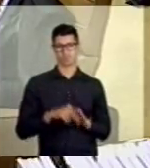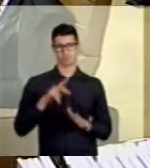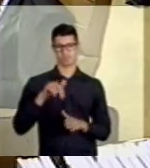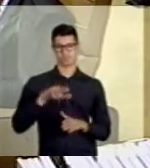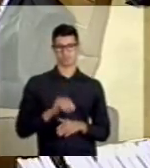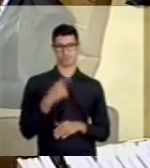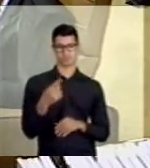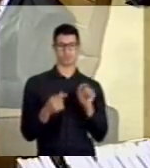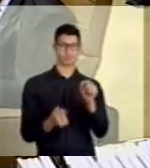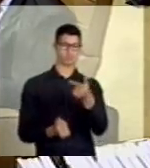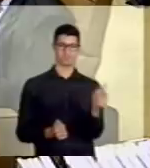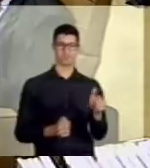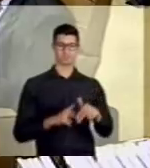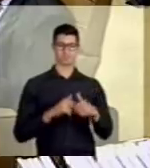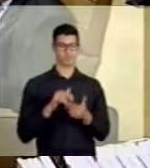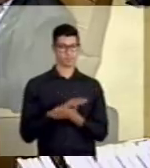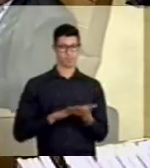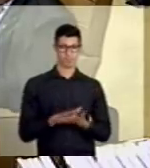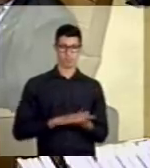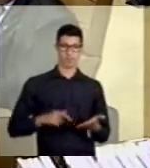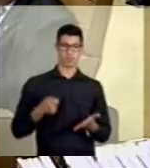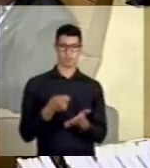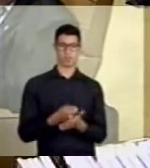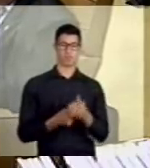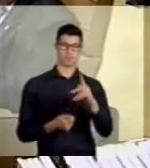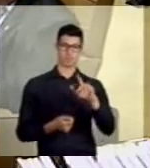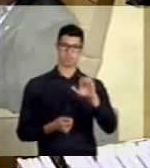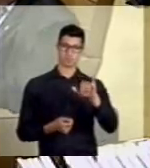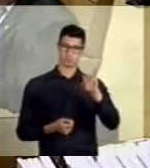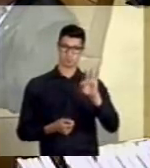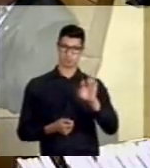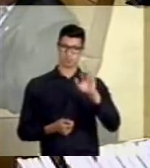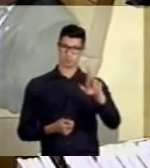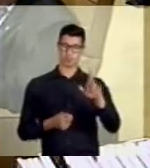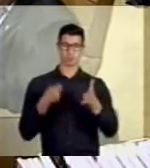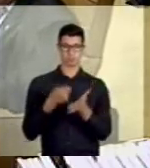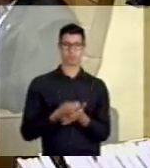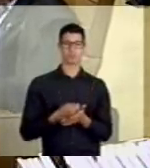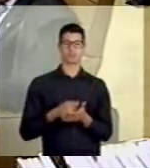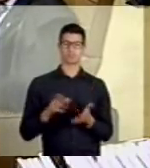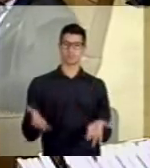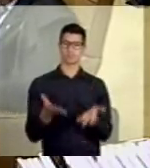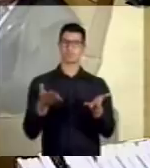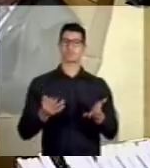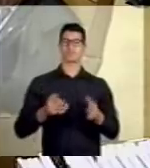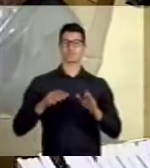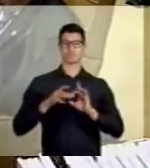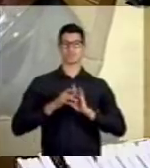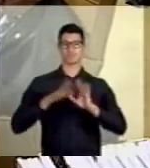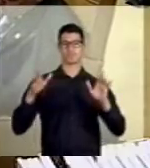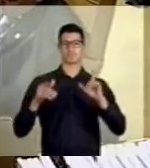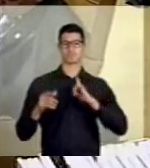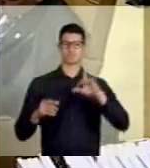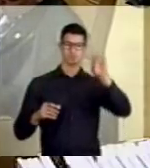1, que não será devido nenhum pagamento. Ao pleitearem a homologação do acordo, realçaram a disponibilidade